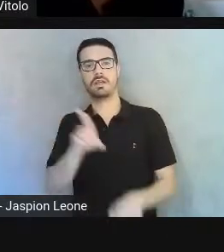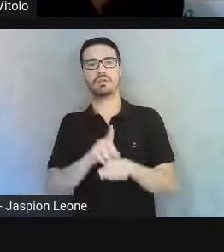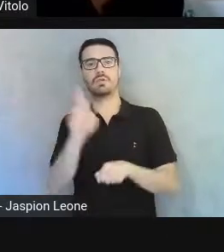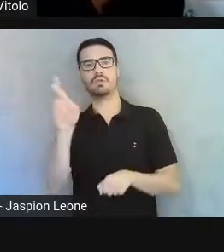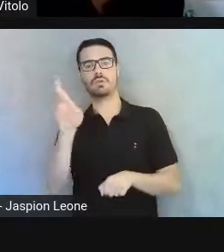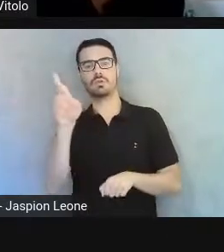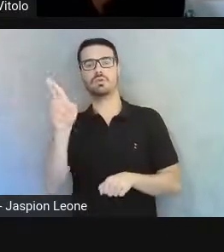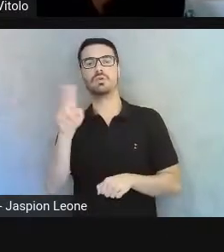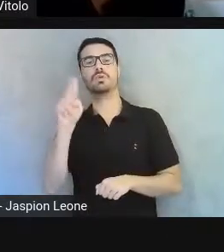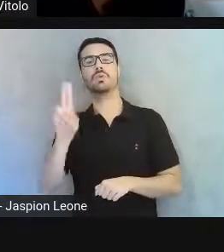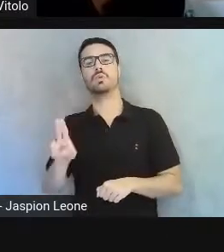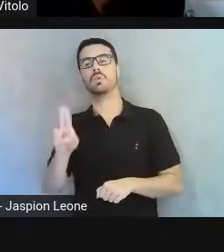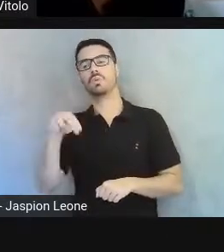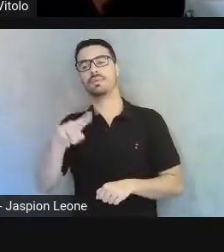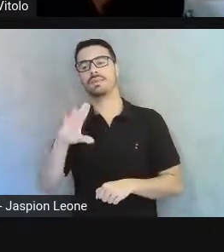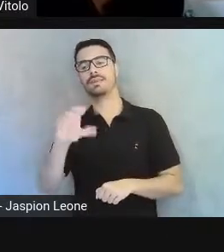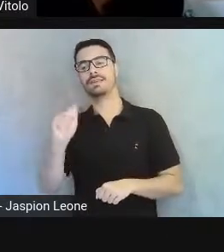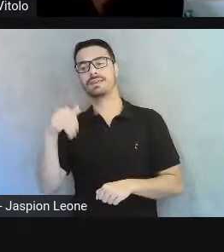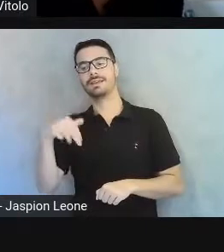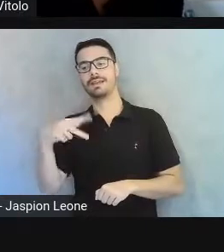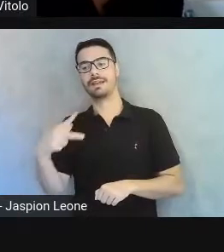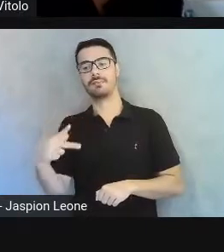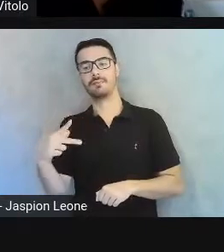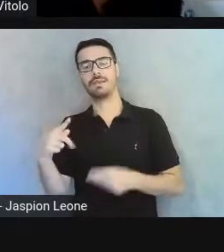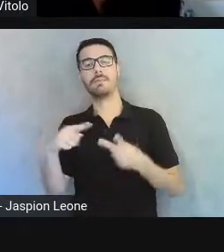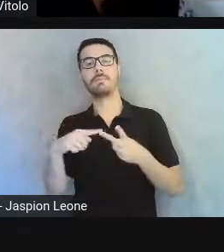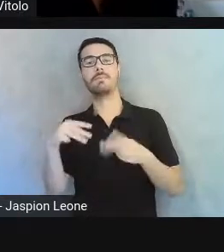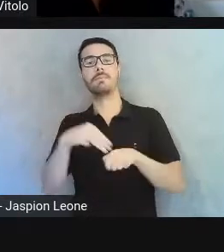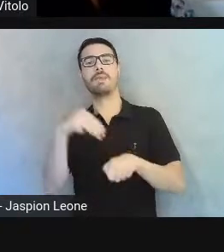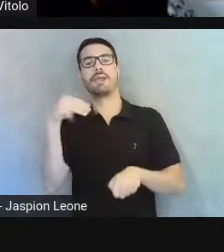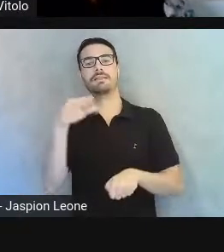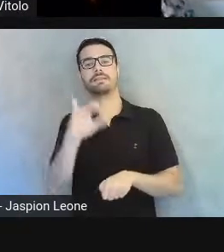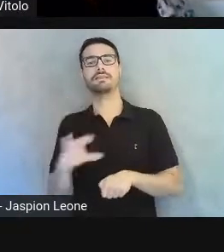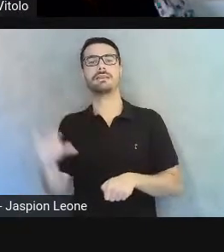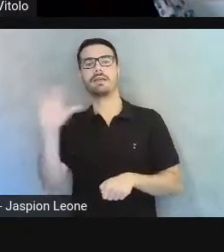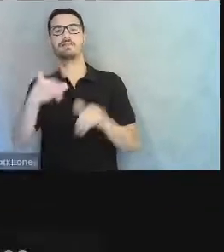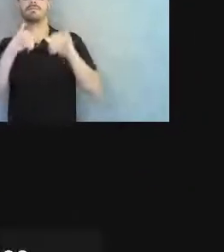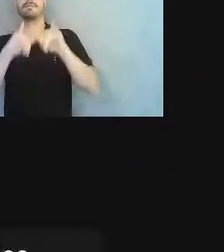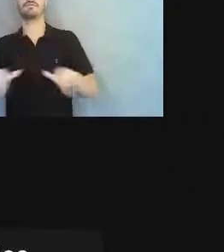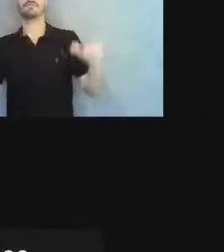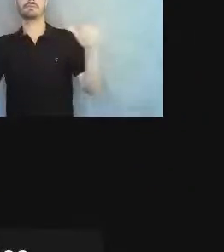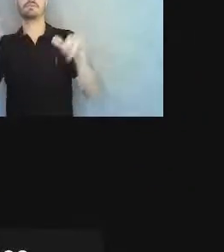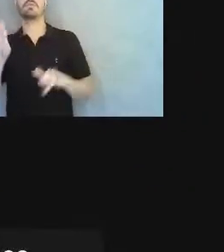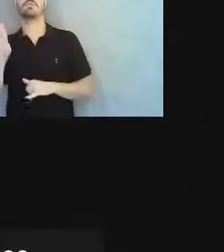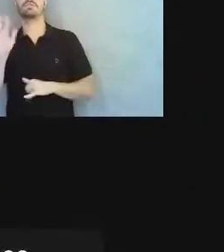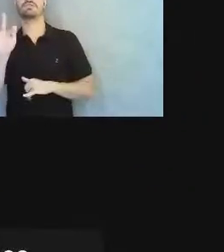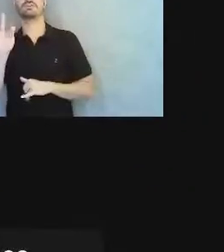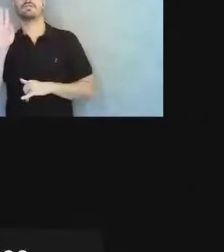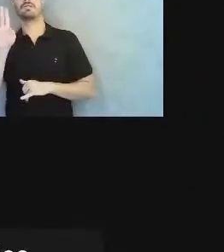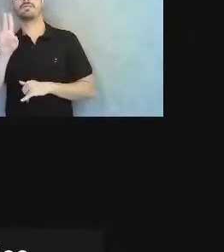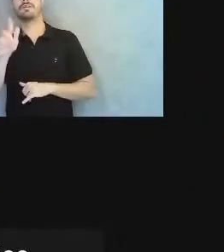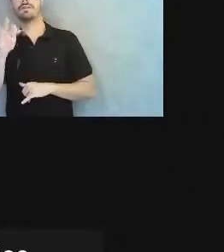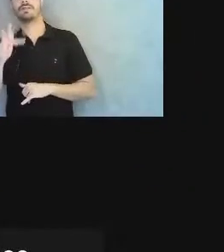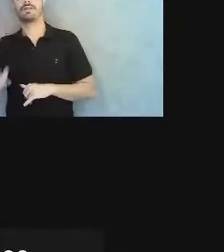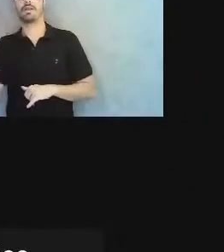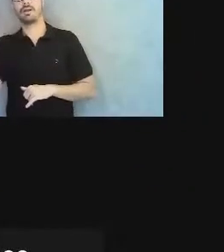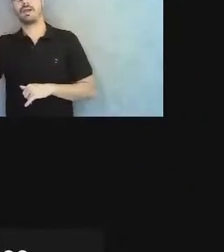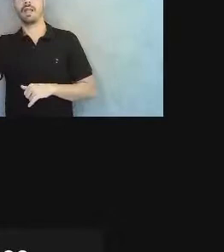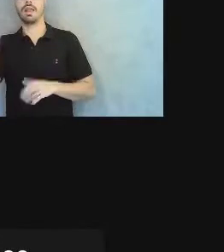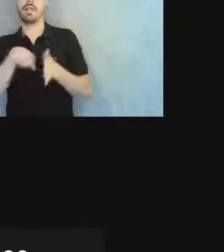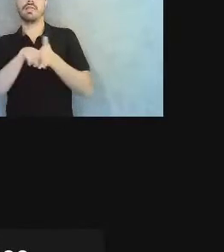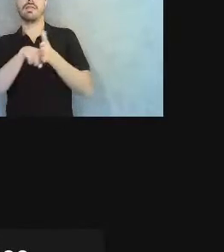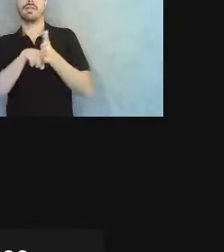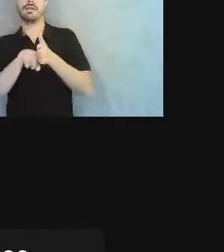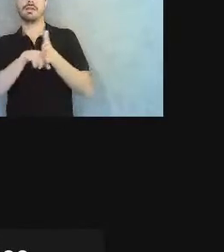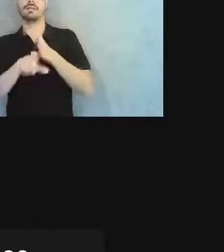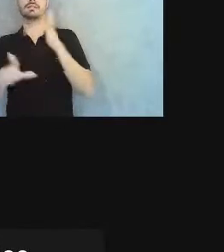pela Unicamp e mestre em Ciência da Informação pela Universidade Federal da Paraíba. Ela é analista legislativo da Câmara dos